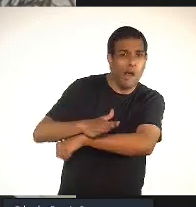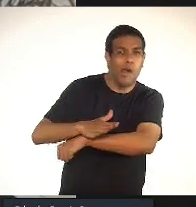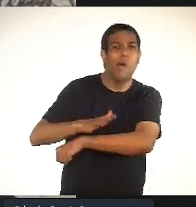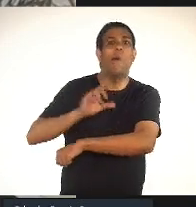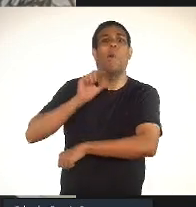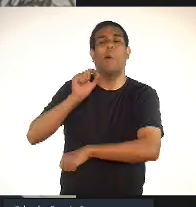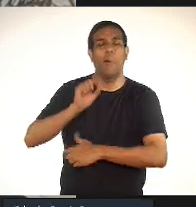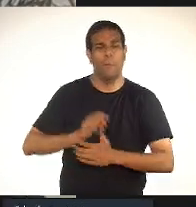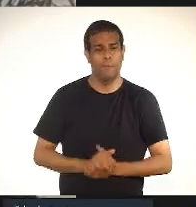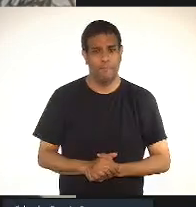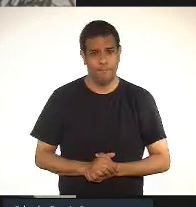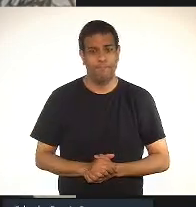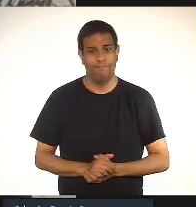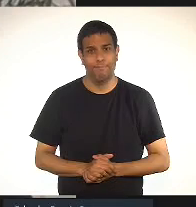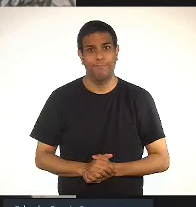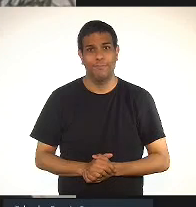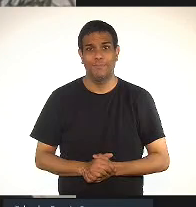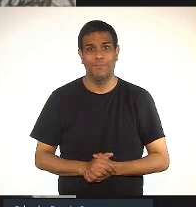processos de